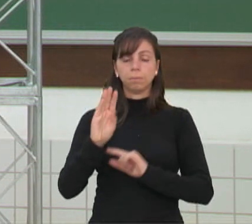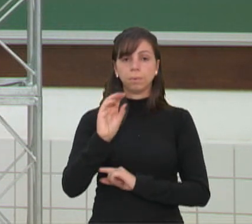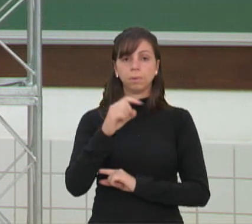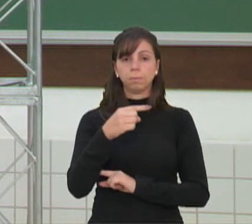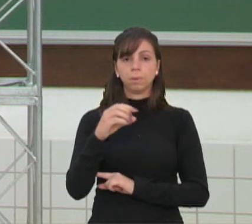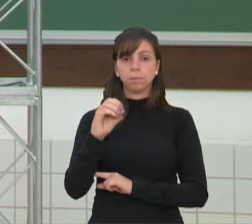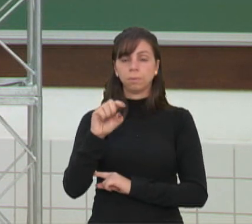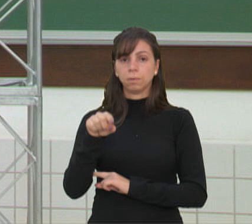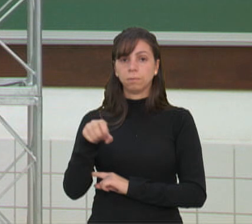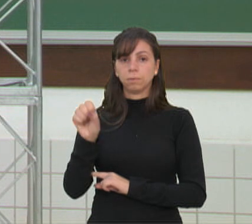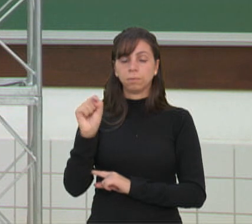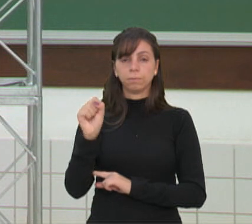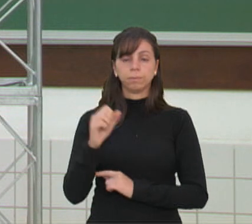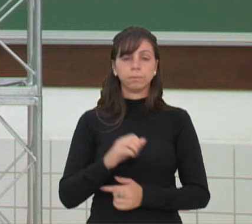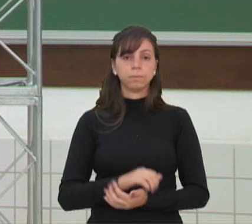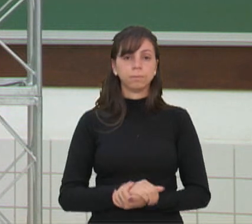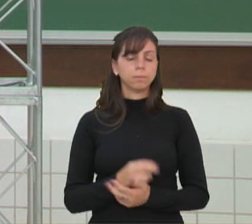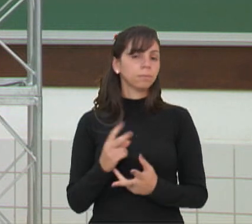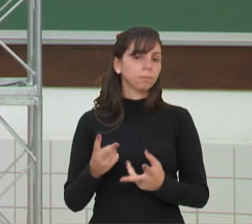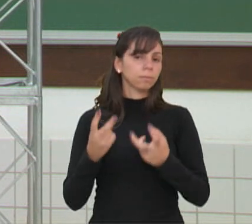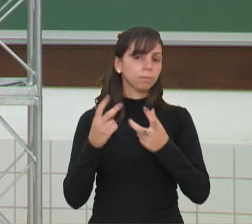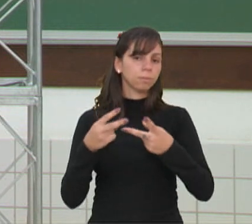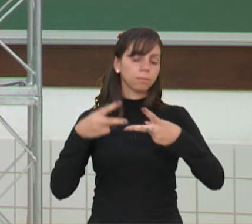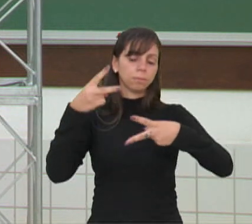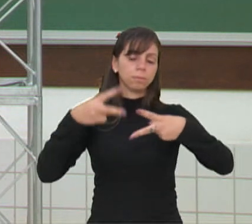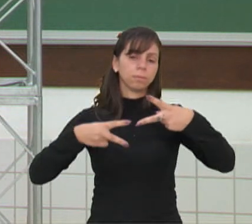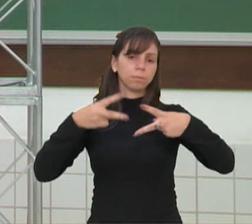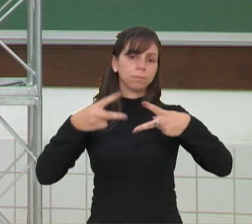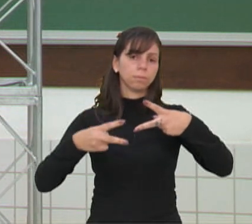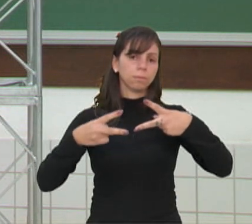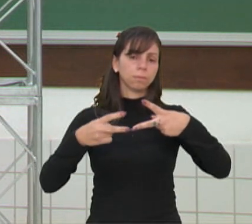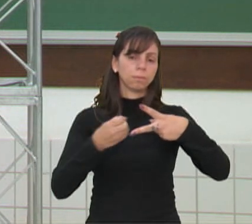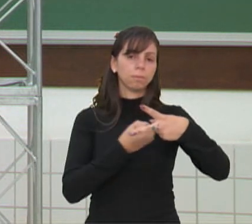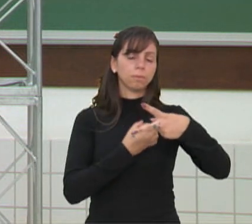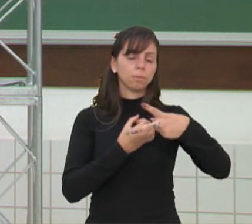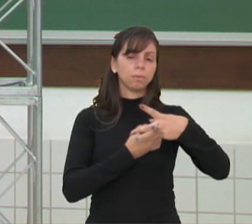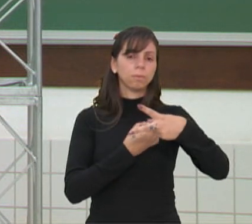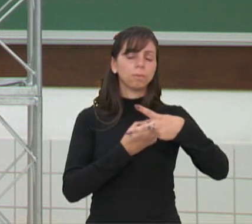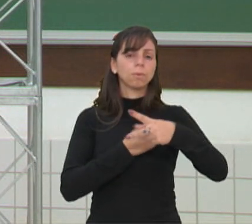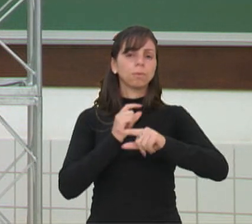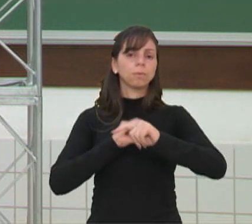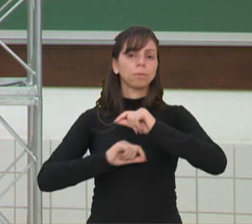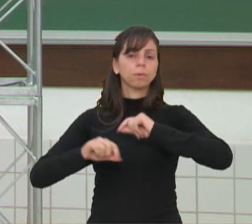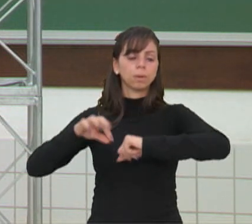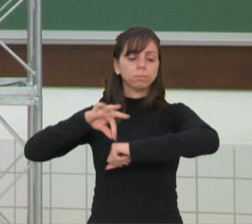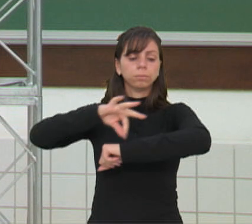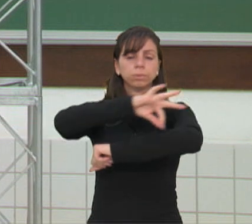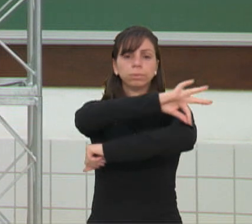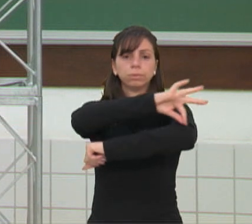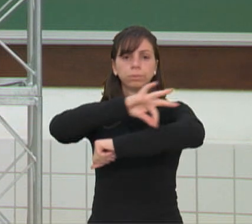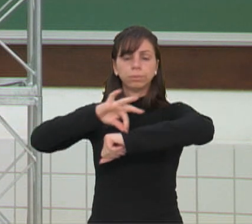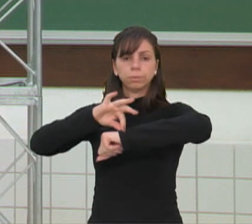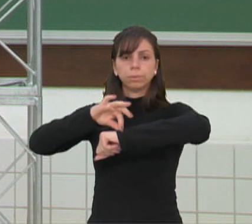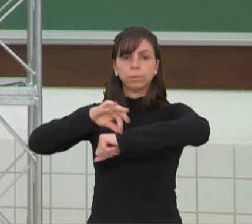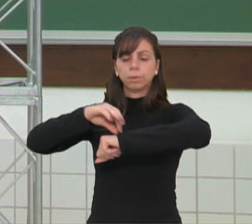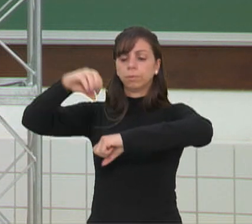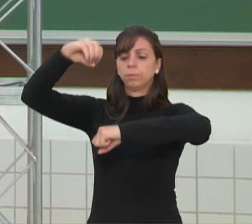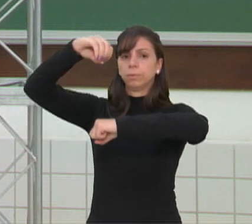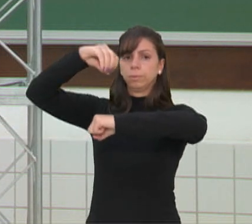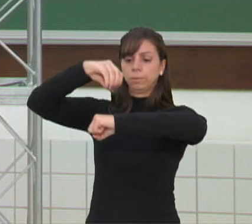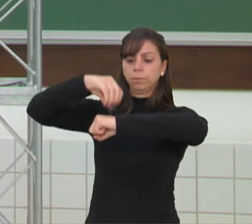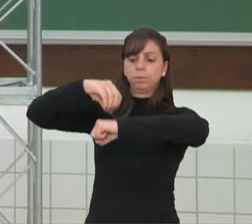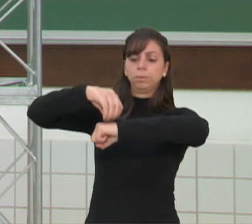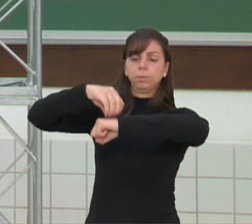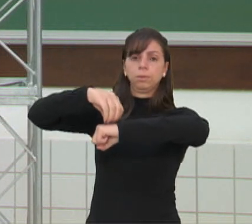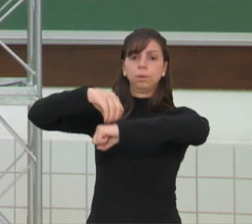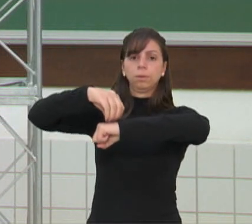Note que esses dois números, eles se encontram aonde na reta numérica? Eles se encontram entre o 0 e o menos 1. Por